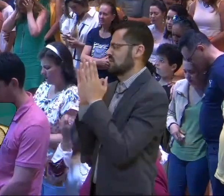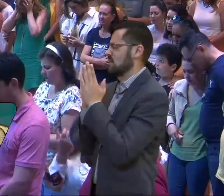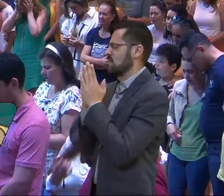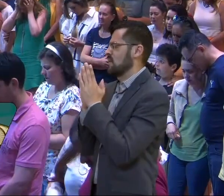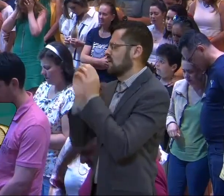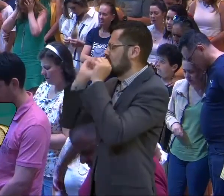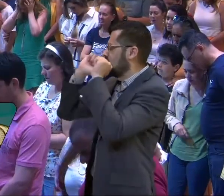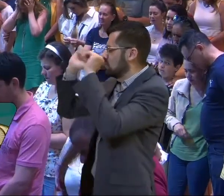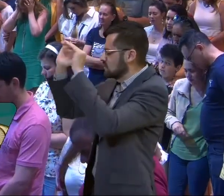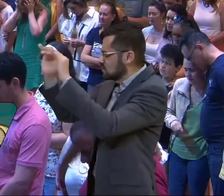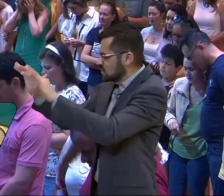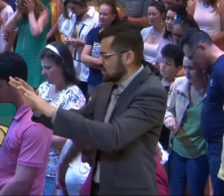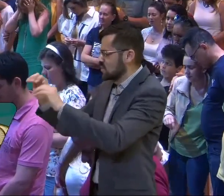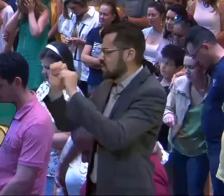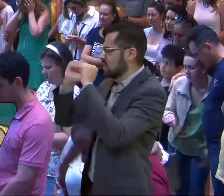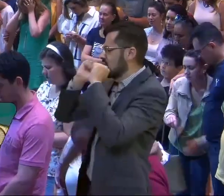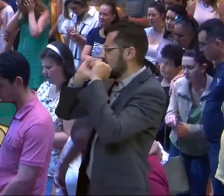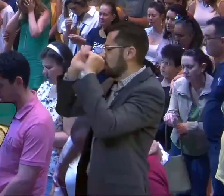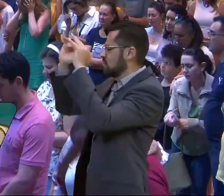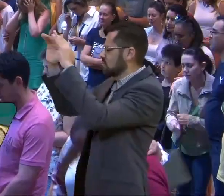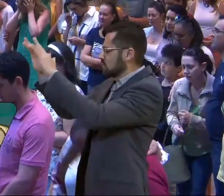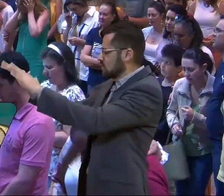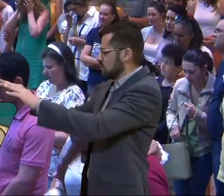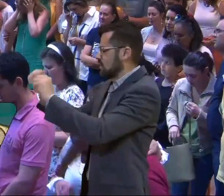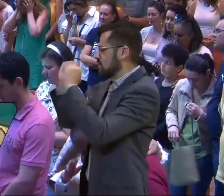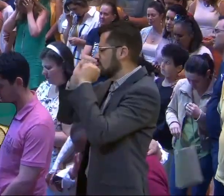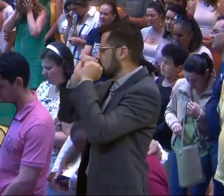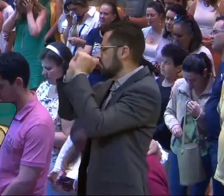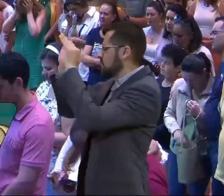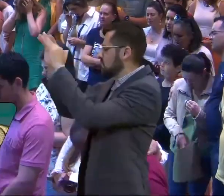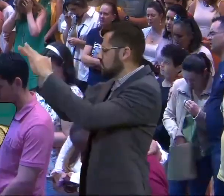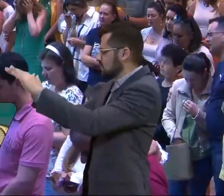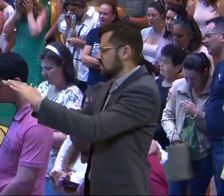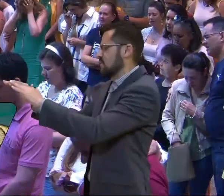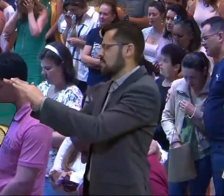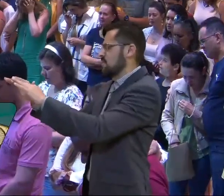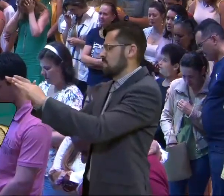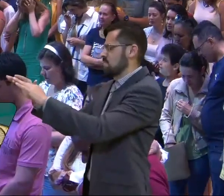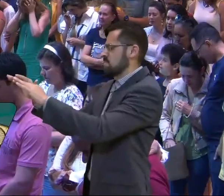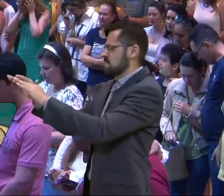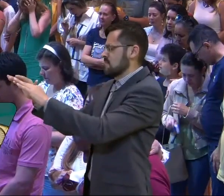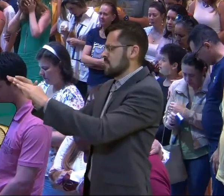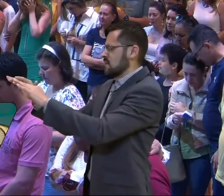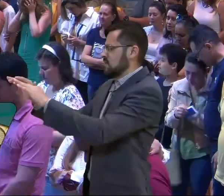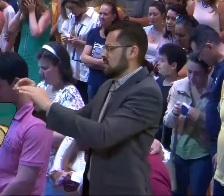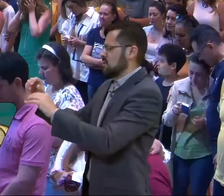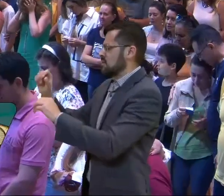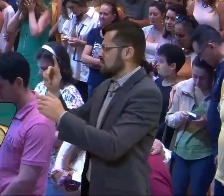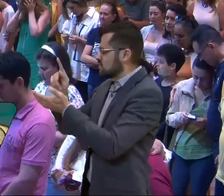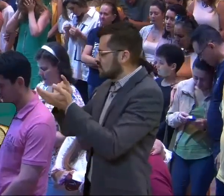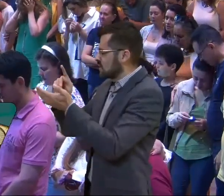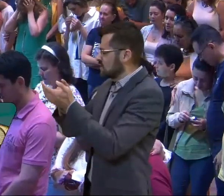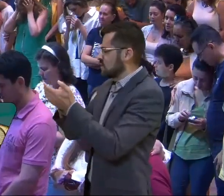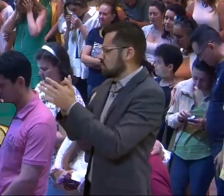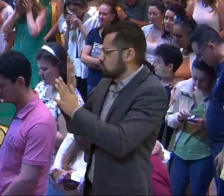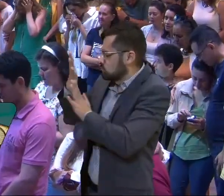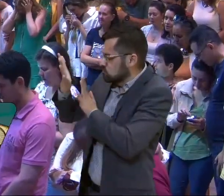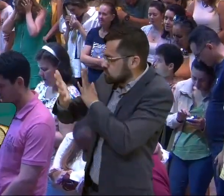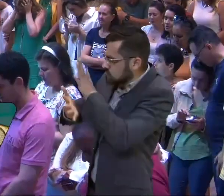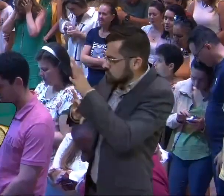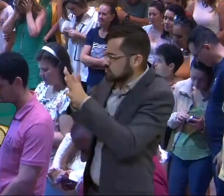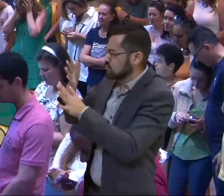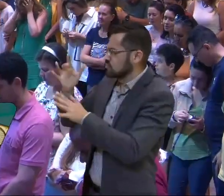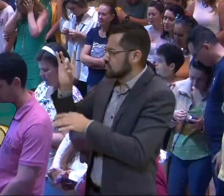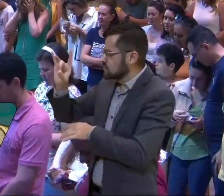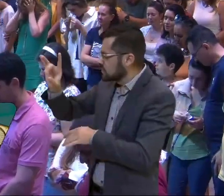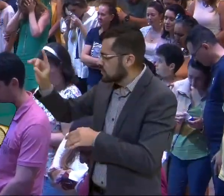abençoa, abençoa, abençoa e abençoa. E que o fruto dos lábios dele